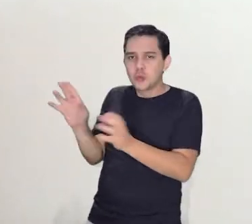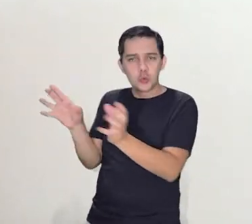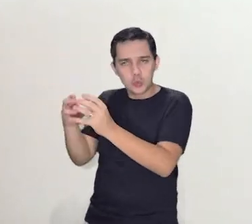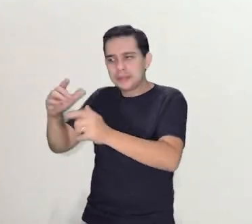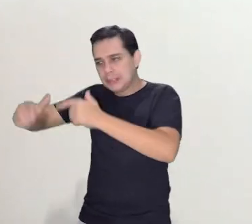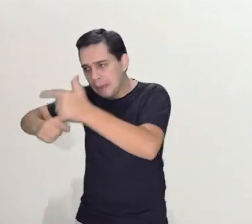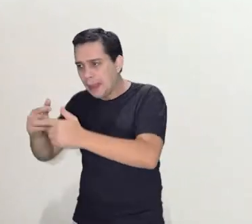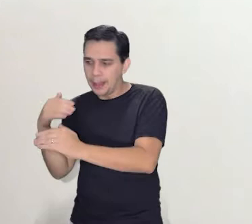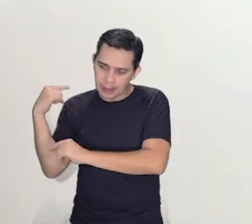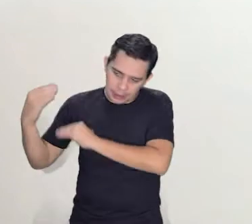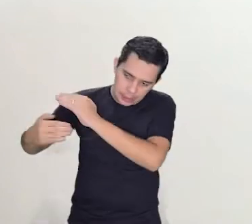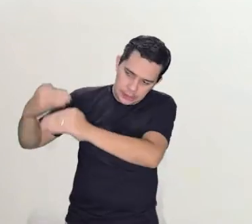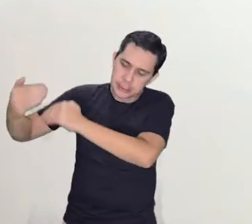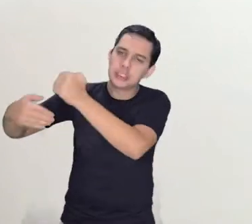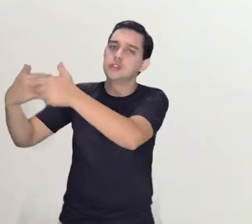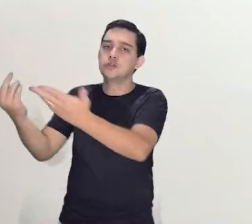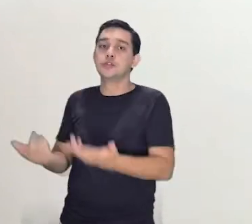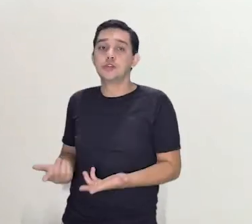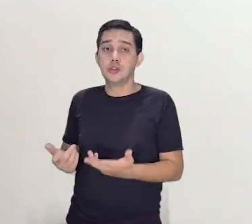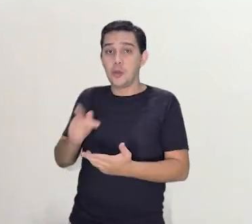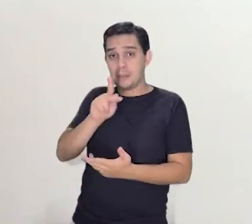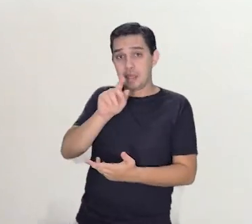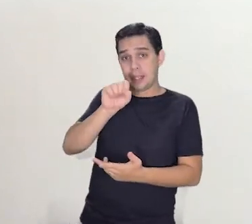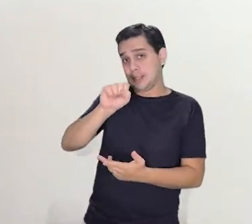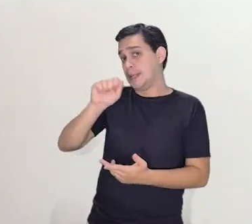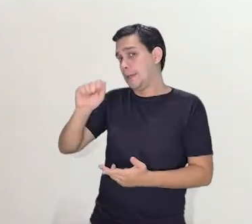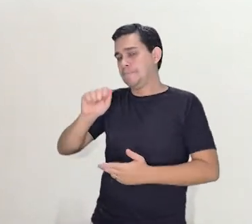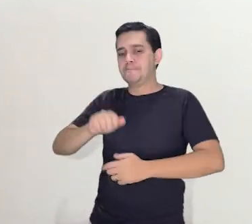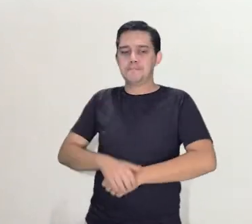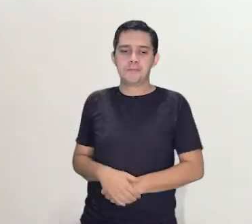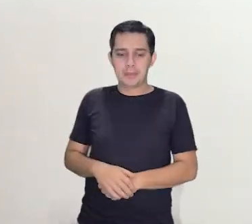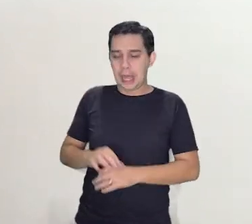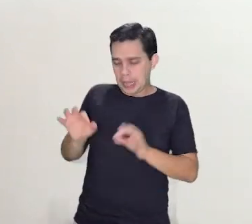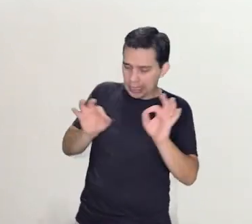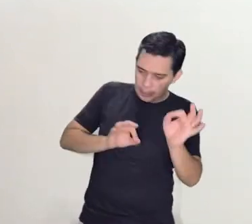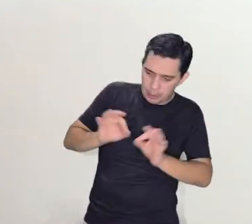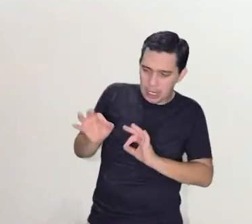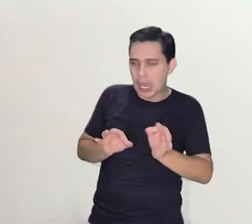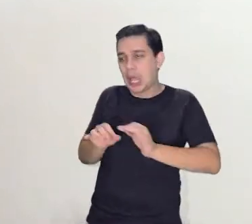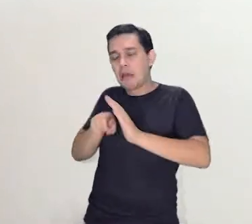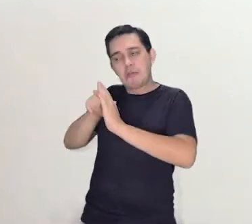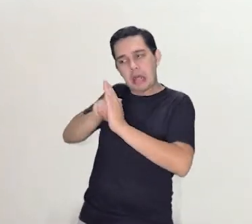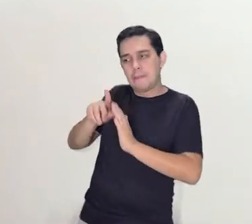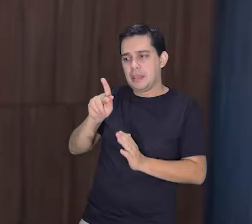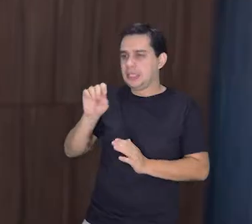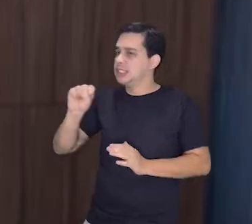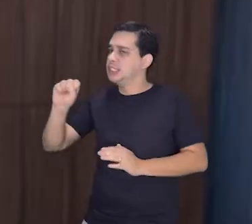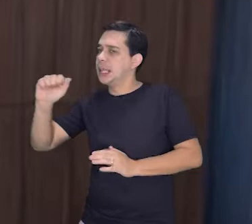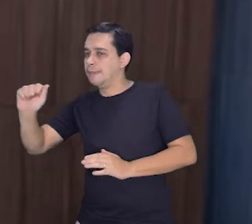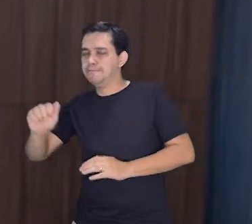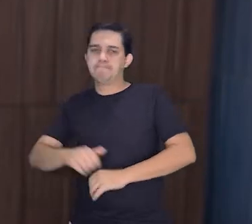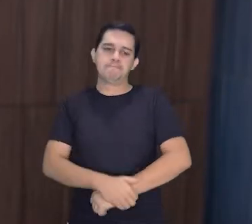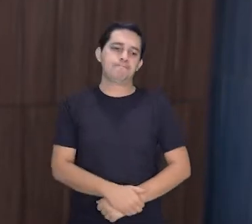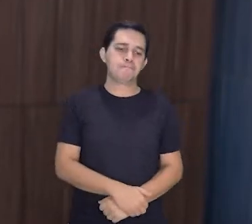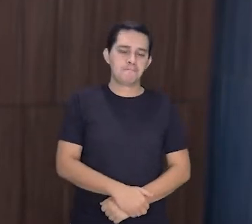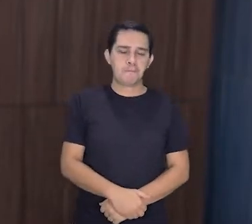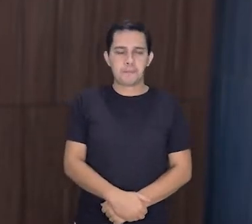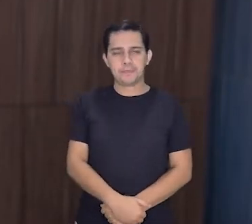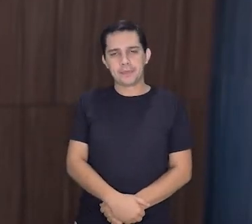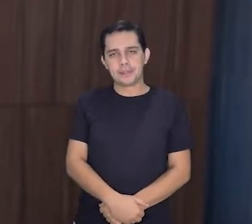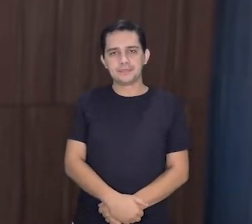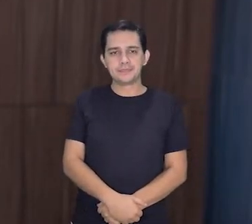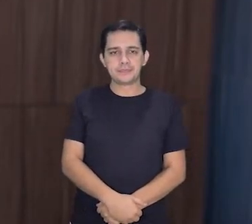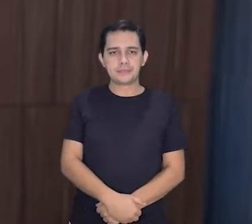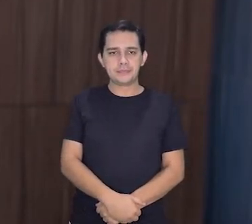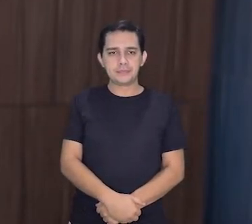desenvolvimento do PSA, elaboração e avaliação do PSA. A Promotoria de